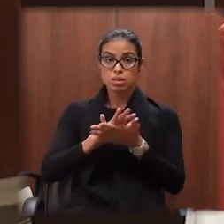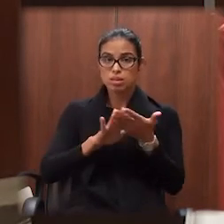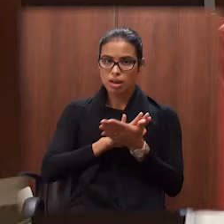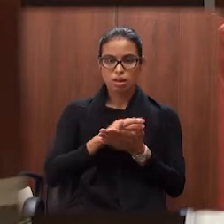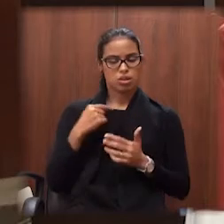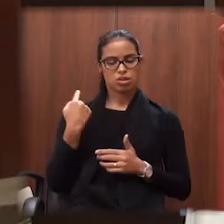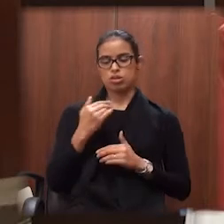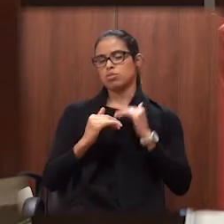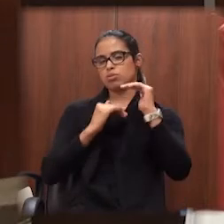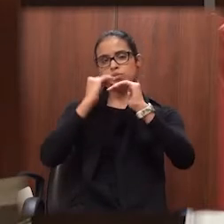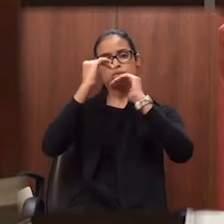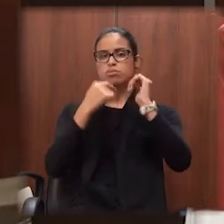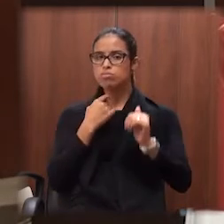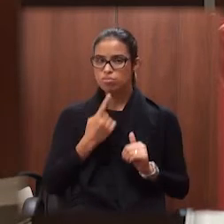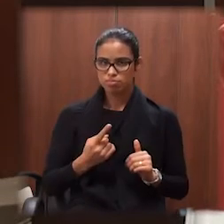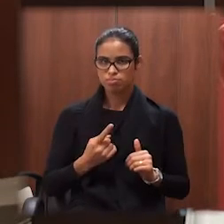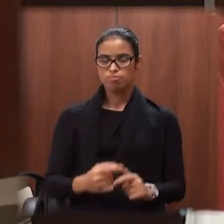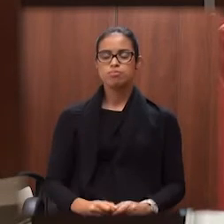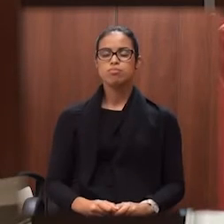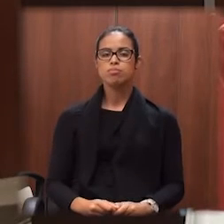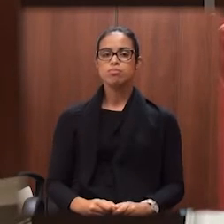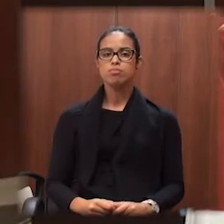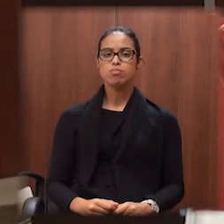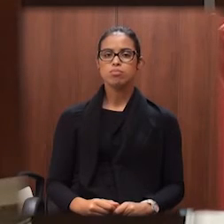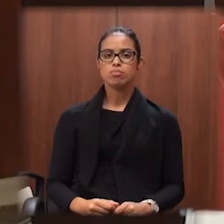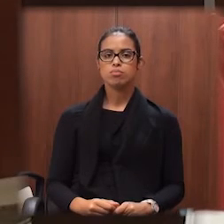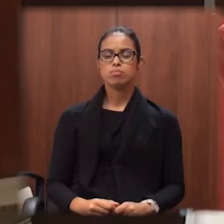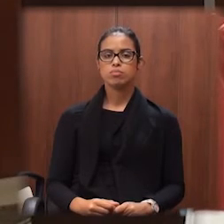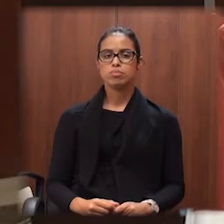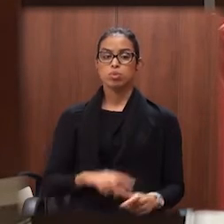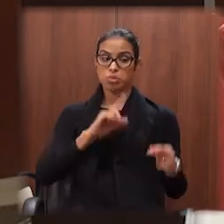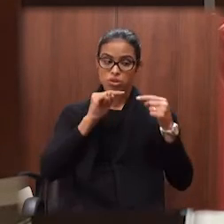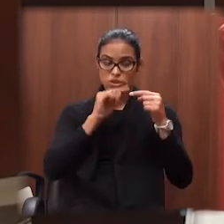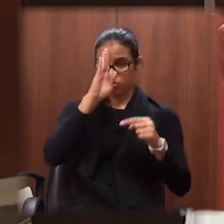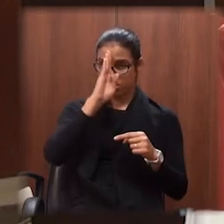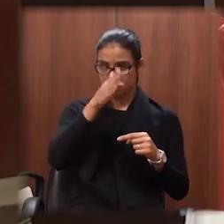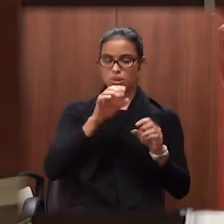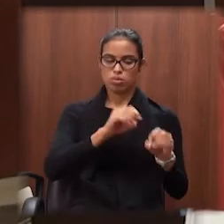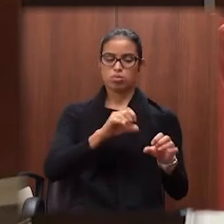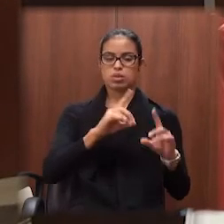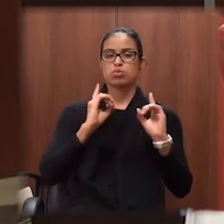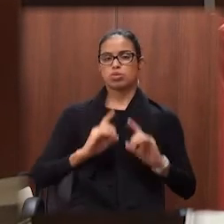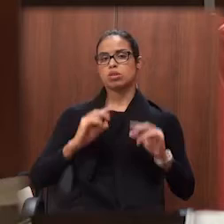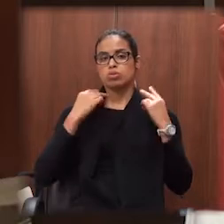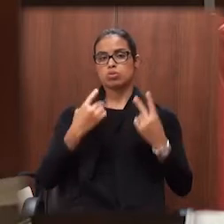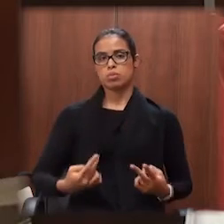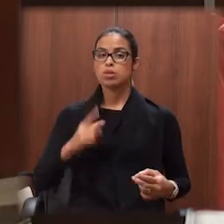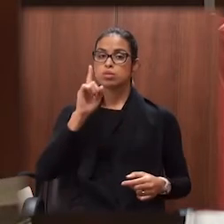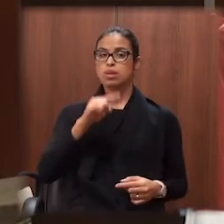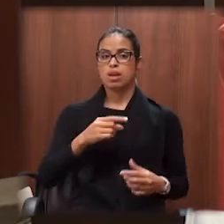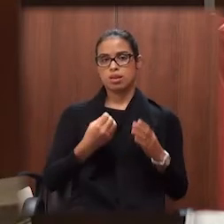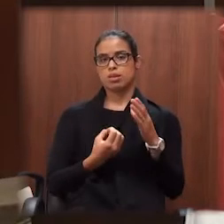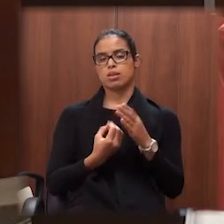dos objetivos principais da educação de direitos humanos, que é